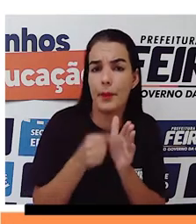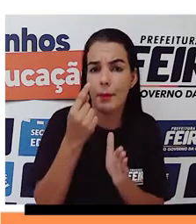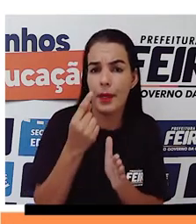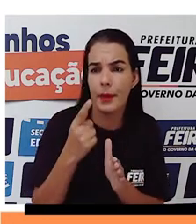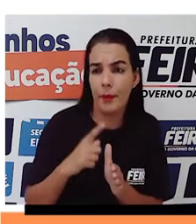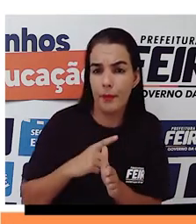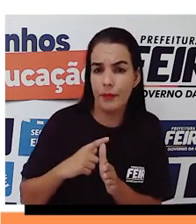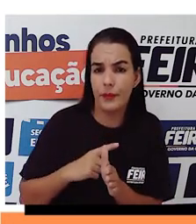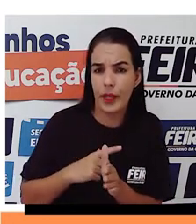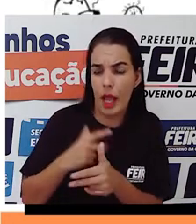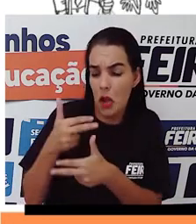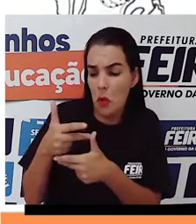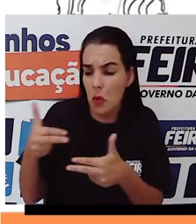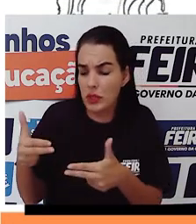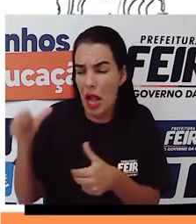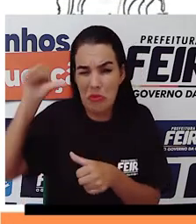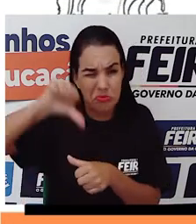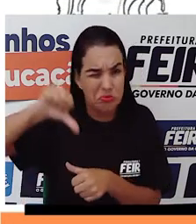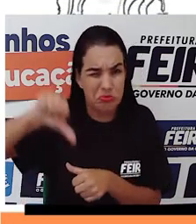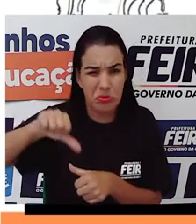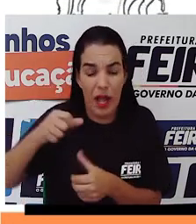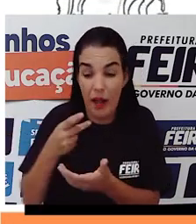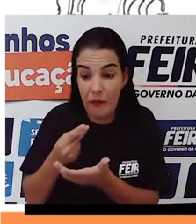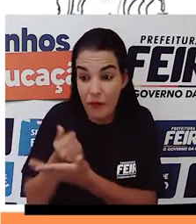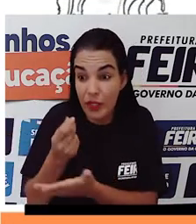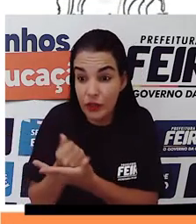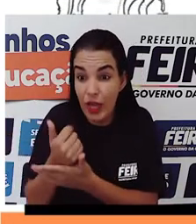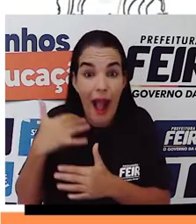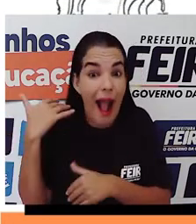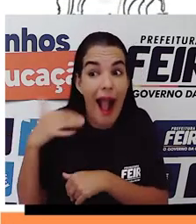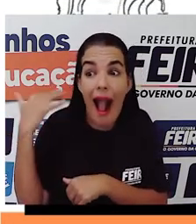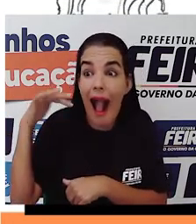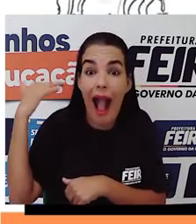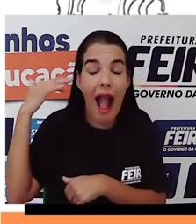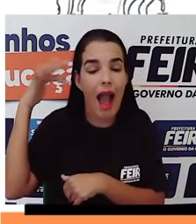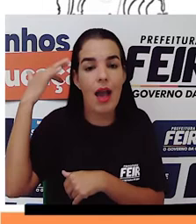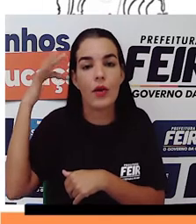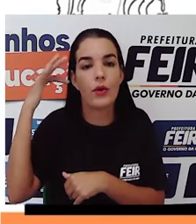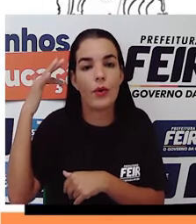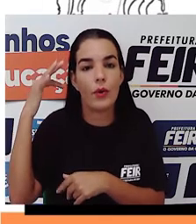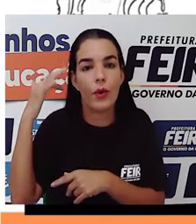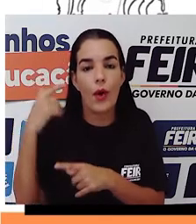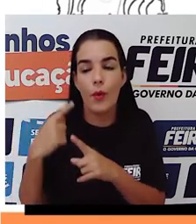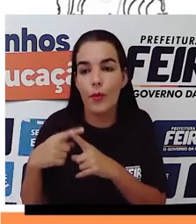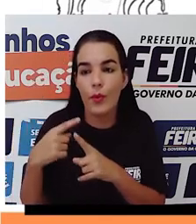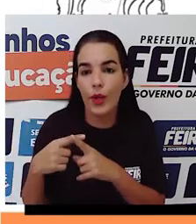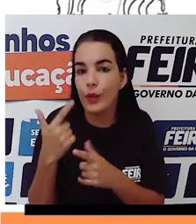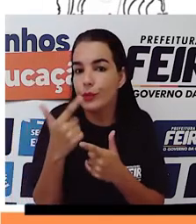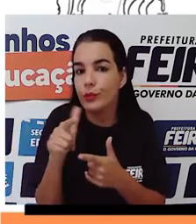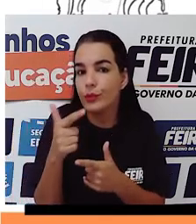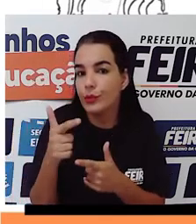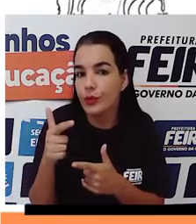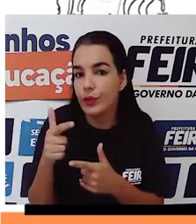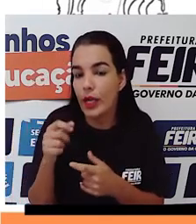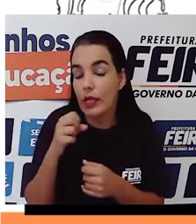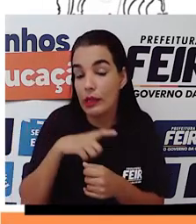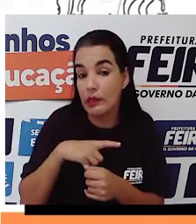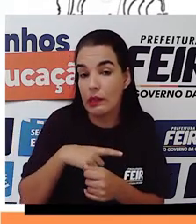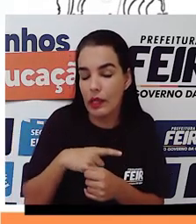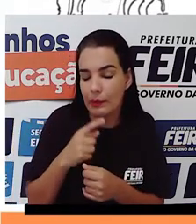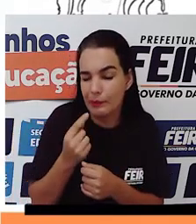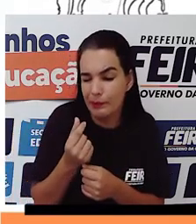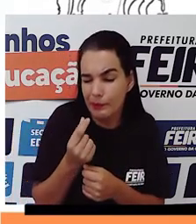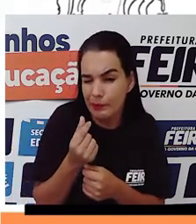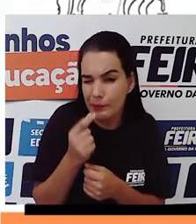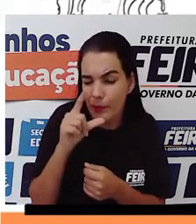de péssima qualidade. Vendia caro aquilo que ela oferecia para a população e pagava uma pechincha